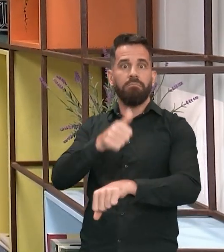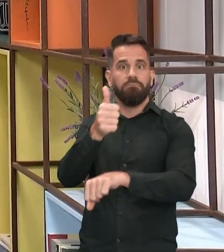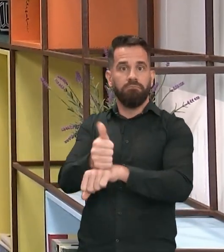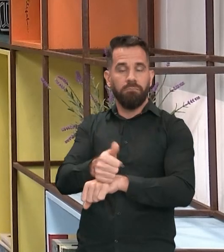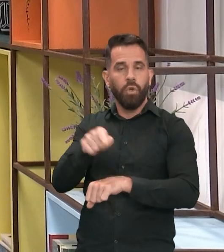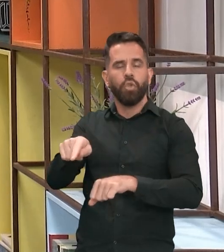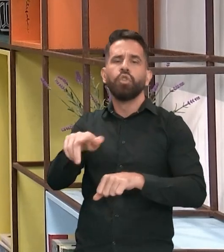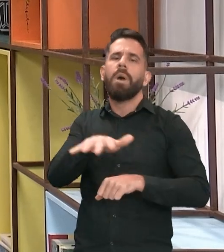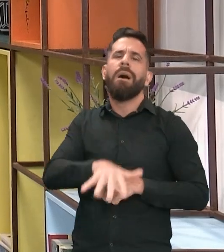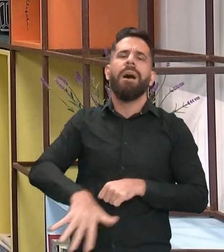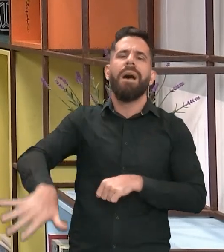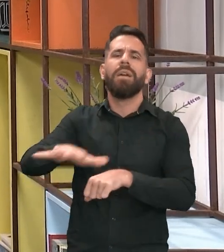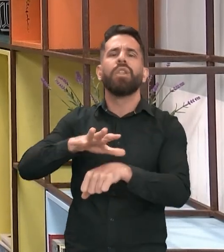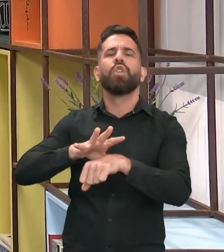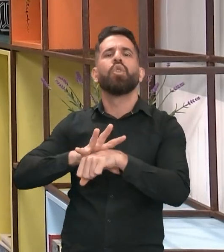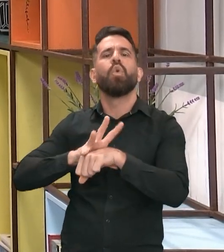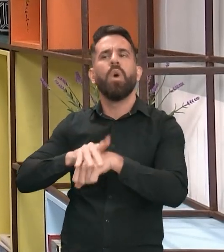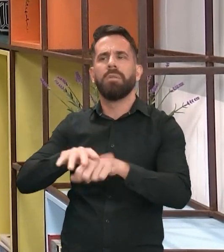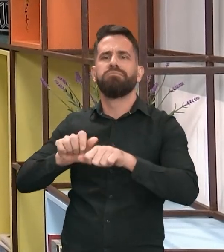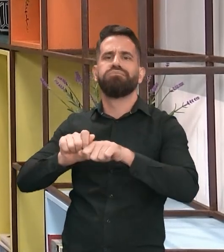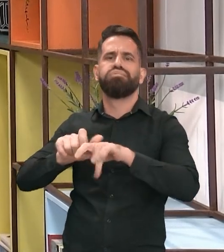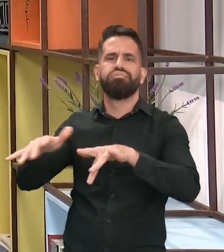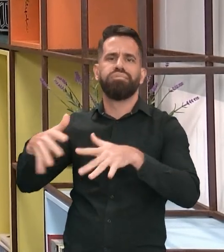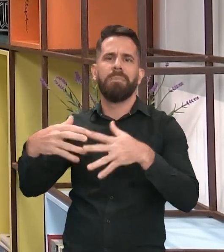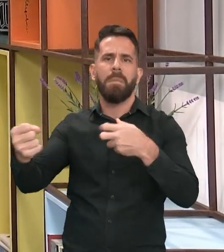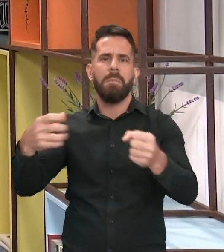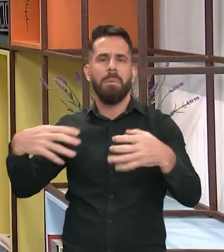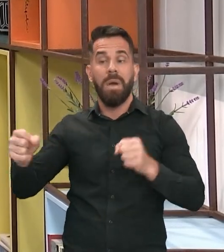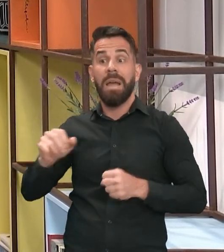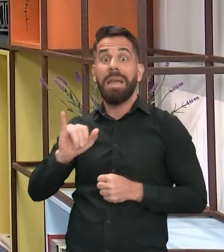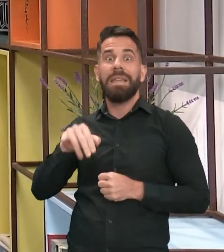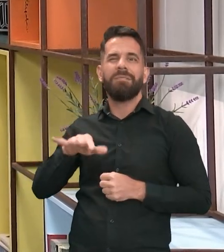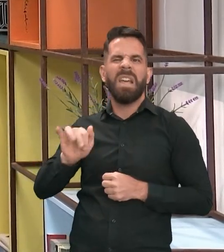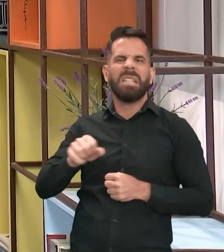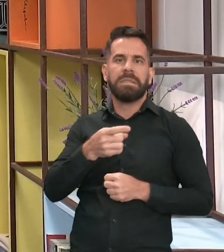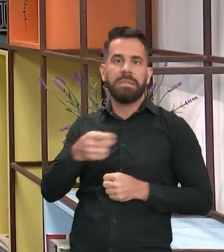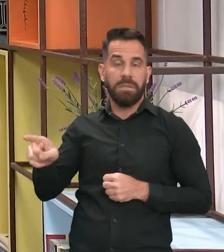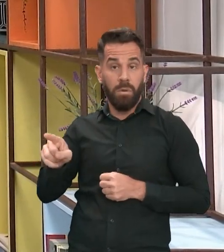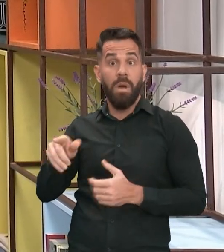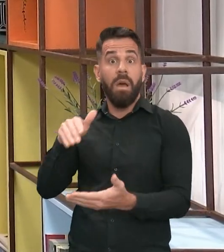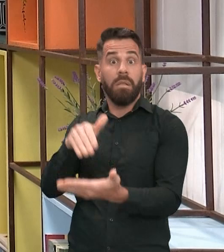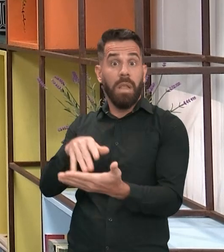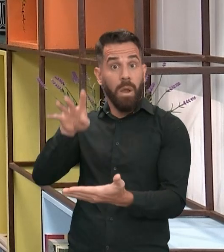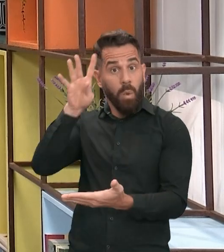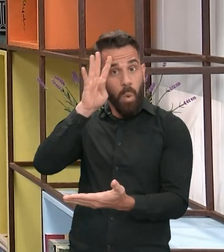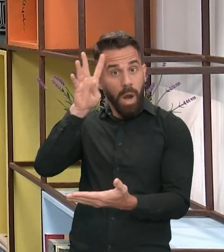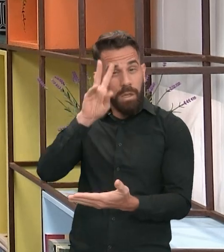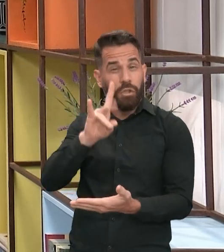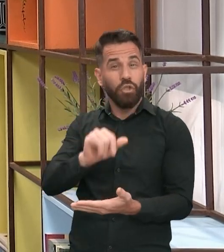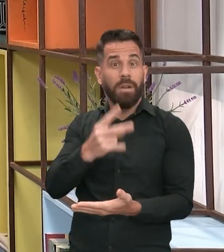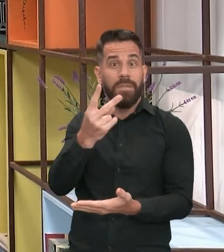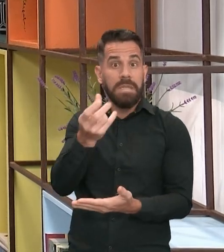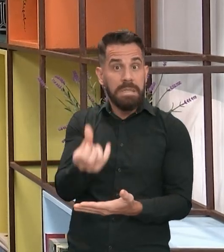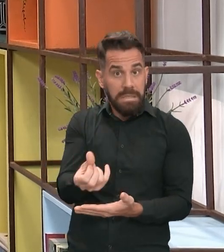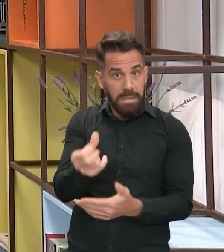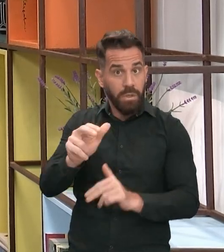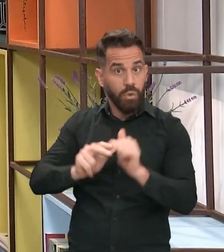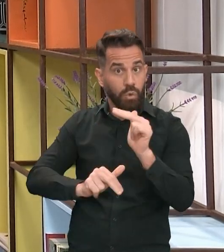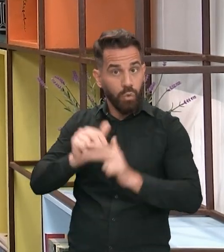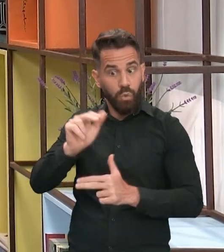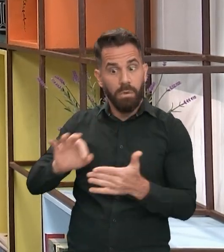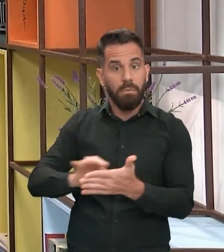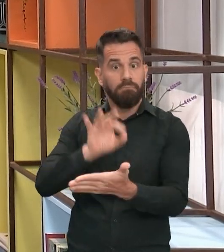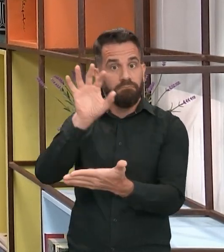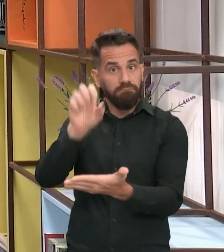doenças infecciosas e parasitárias. Os interessados têm até quarta-feira que vem, dia 26 de junho, para se inscreverem. Não pode